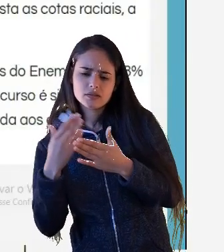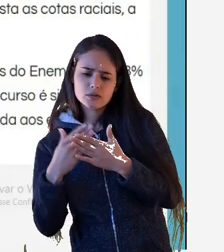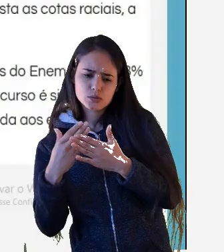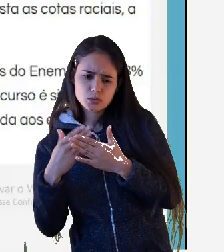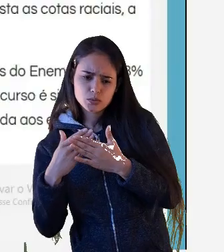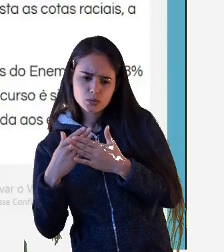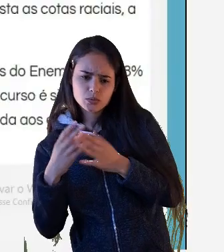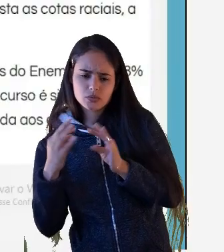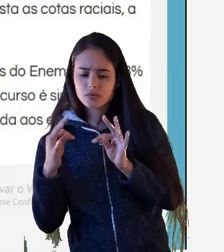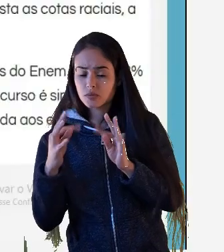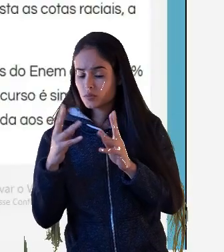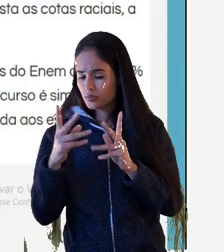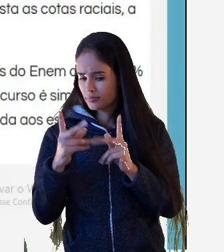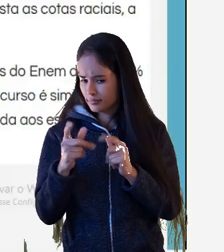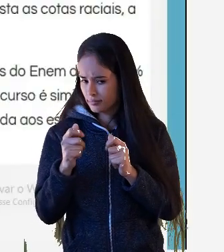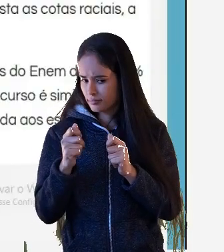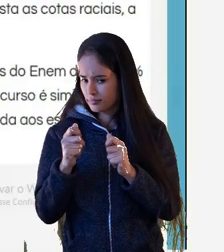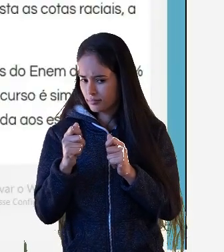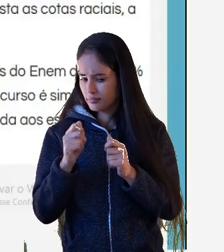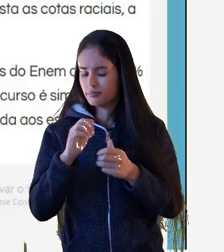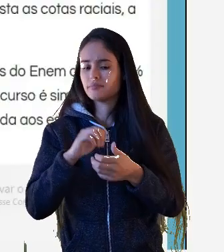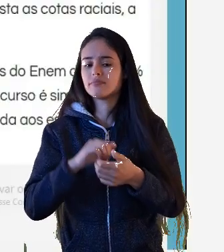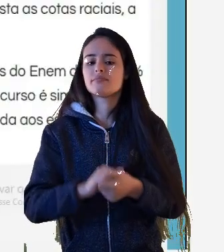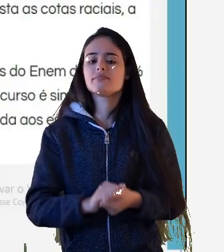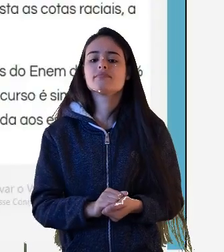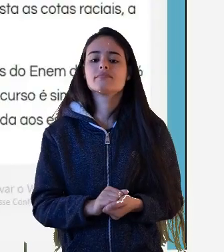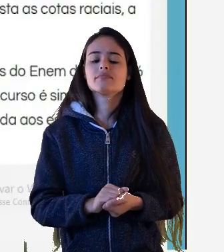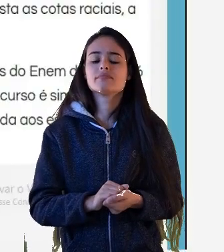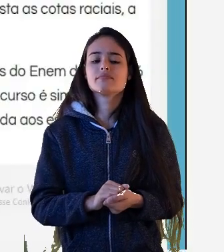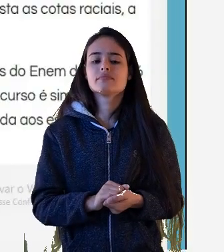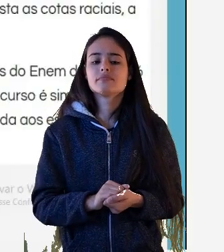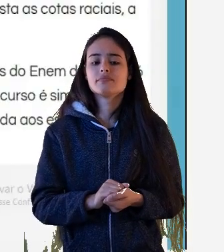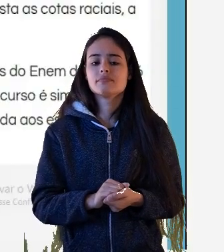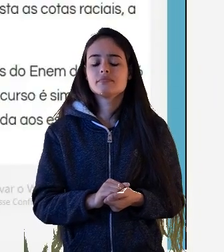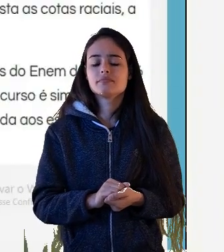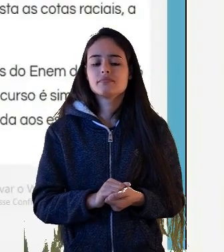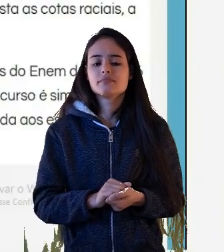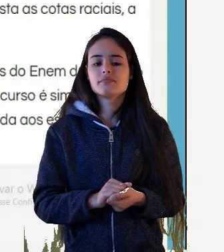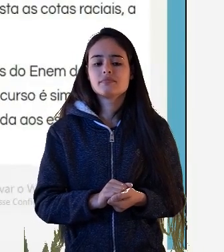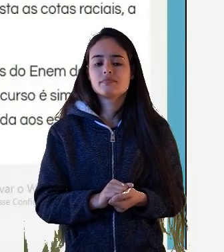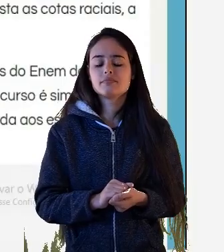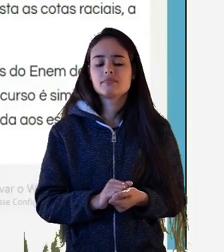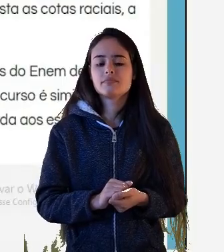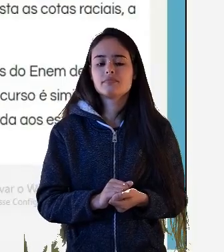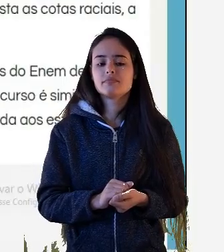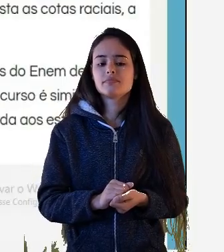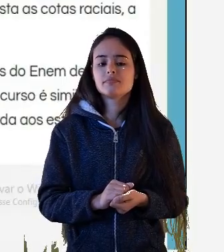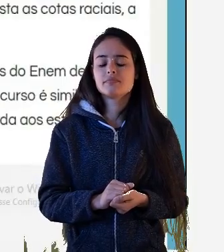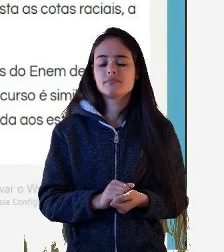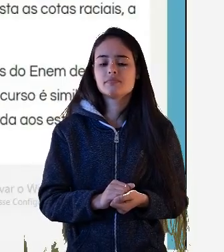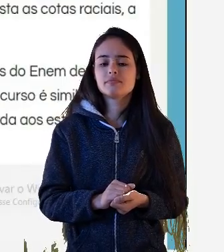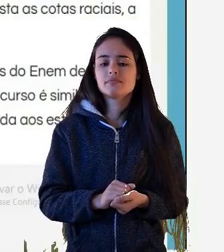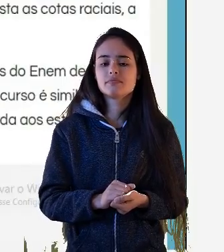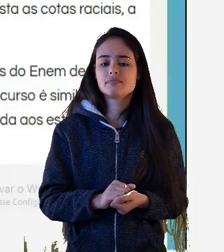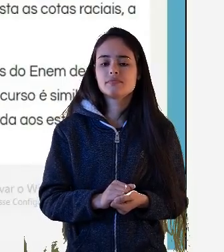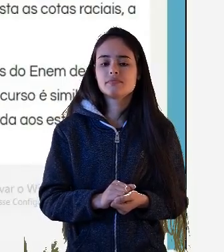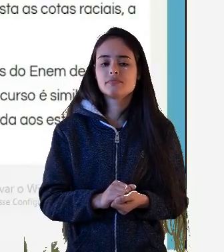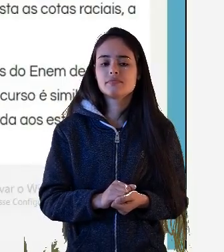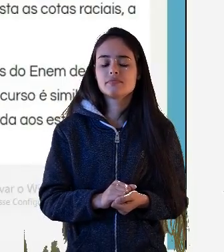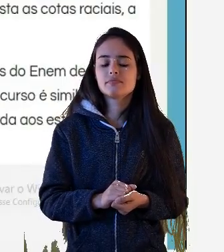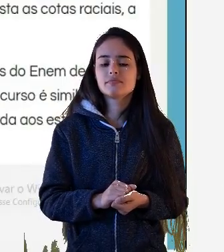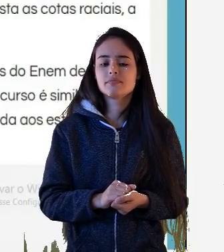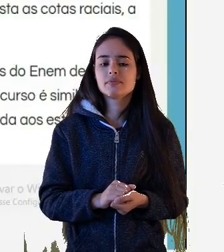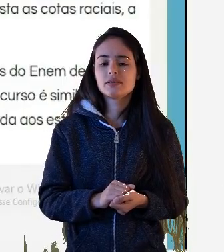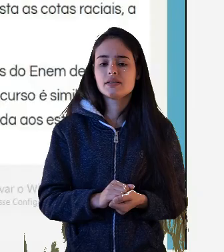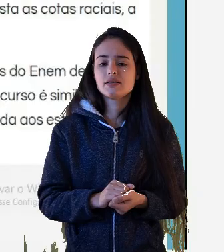pessoas negras, não pode ter uma banca só de pessoas brancas também. Sempre um número ímpar, né? O ideal são 5 pessoas na banca, às vezes uma